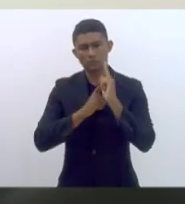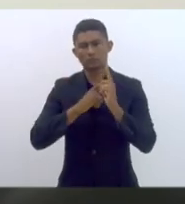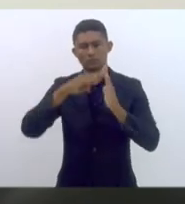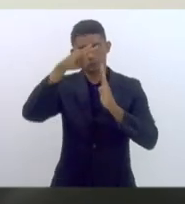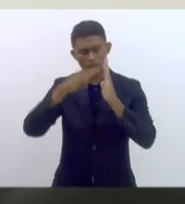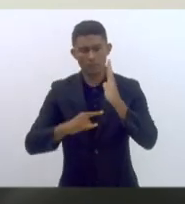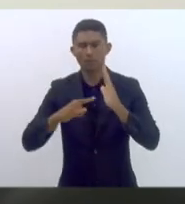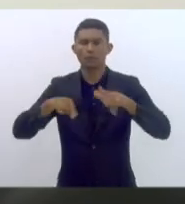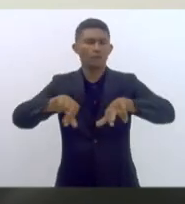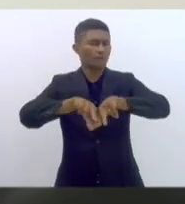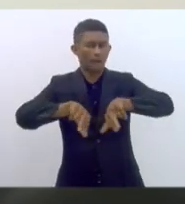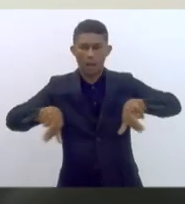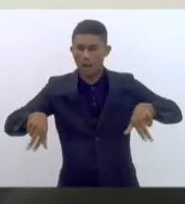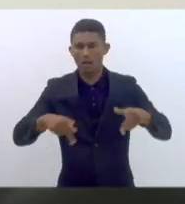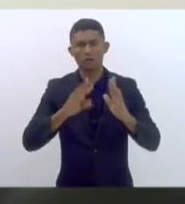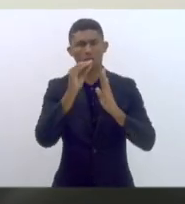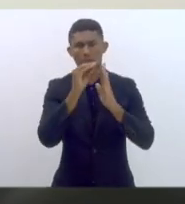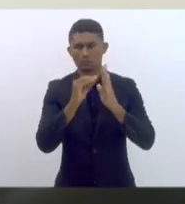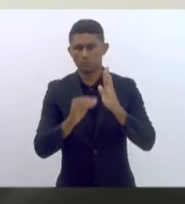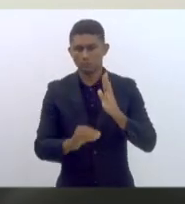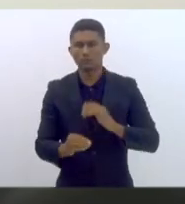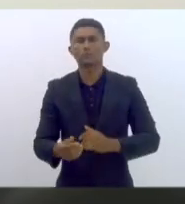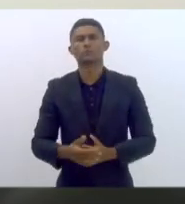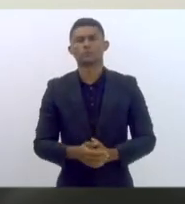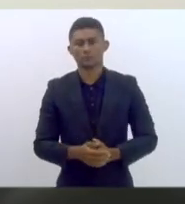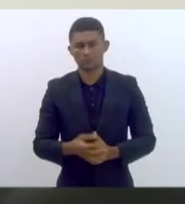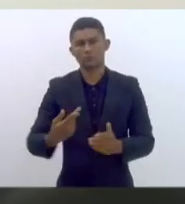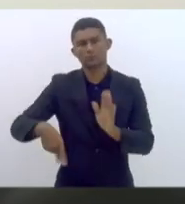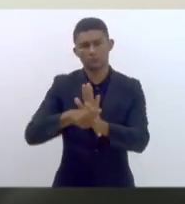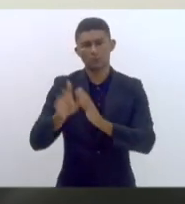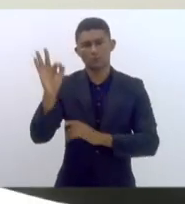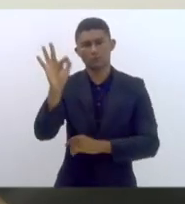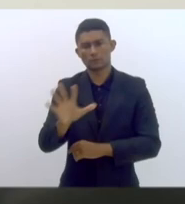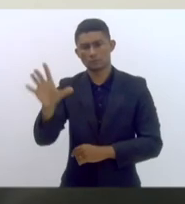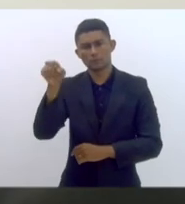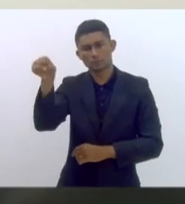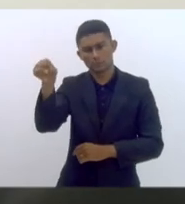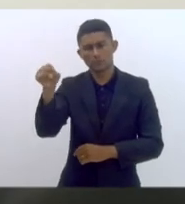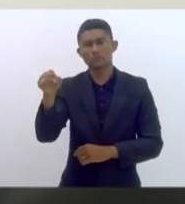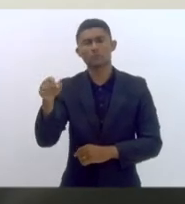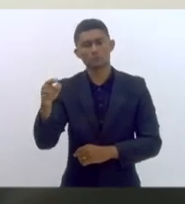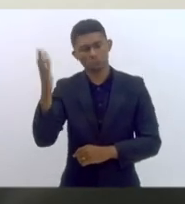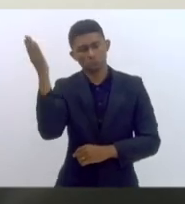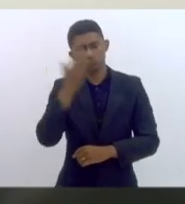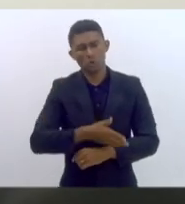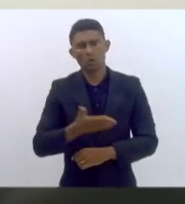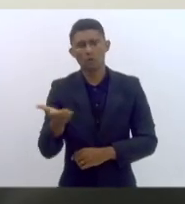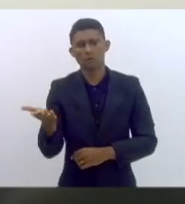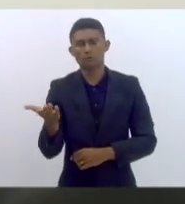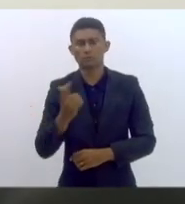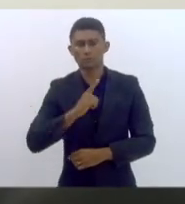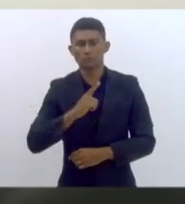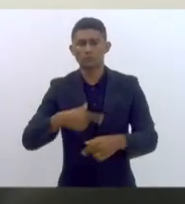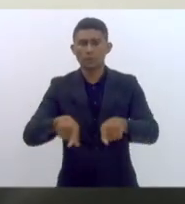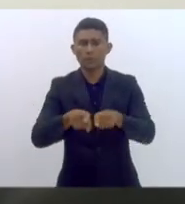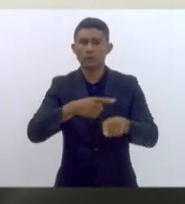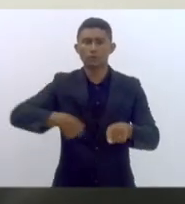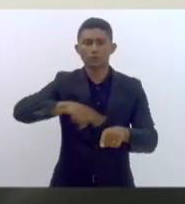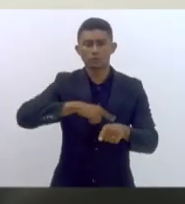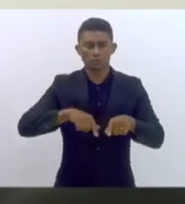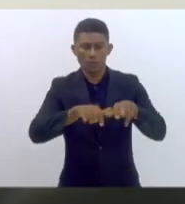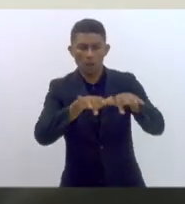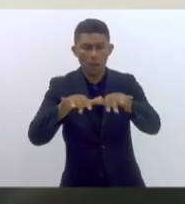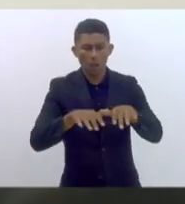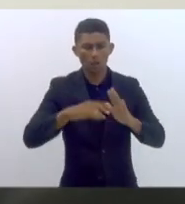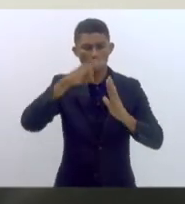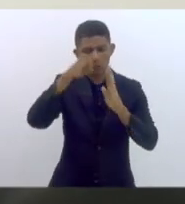da CPI da dívida de 2009 e 2010, da União, que apontam para isso. Inclusive, nós fizemos uma nota técnica mostrando que